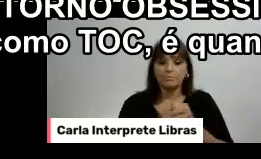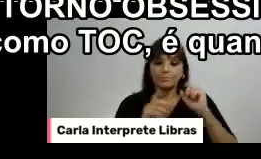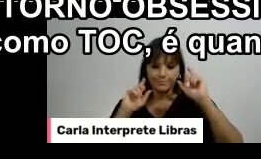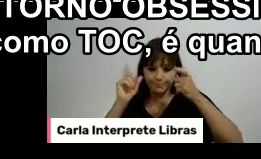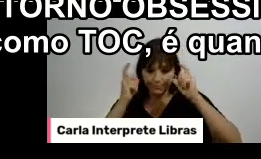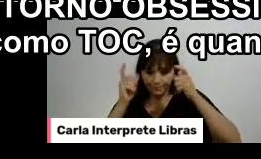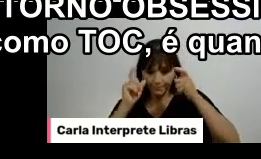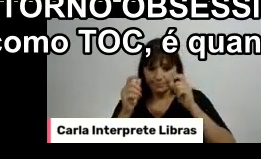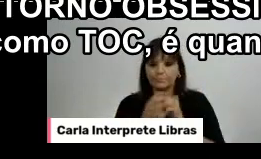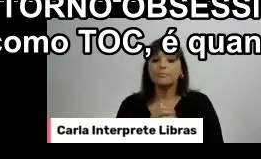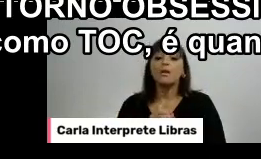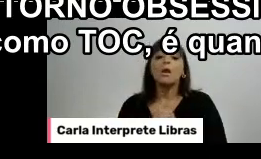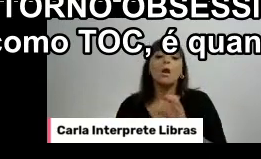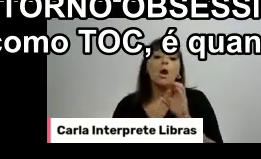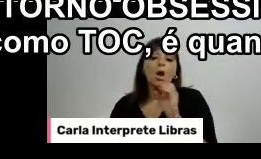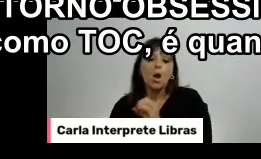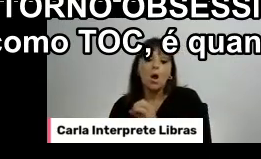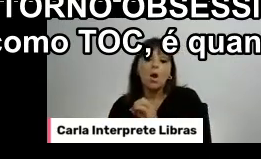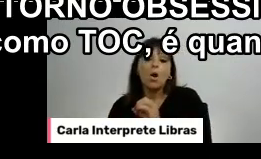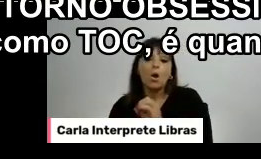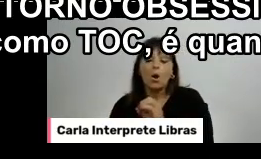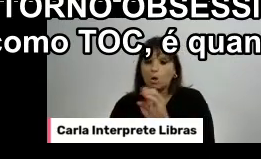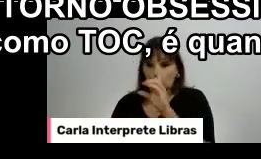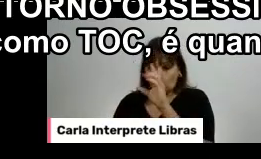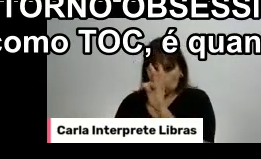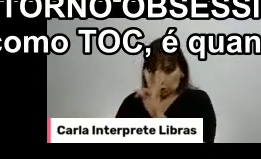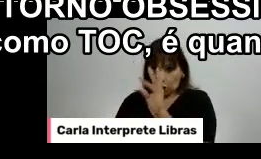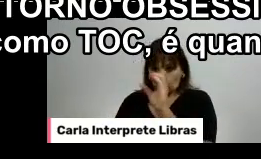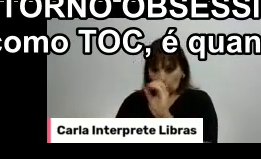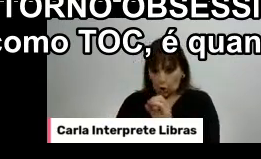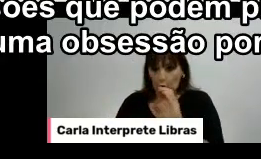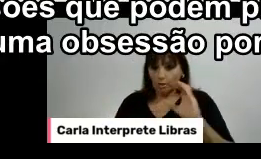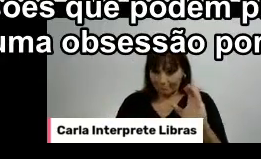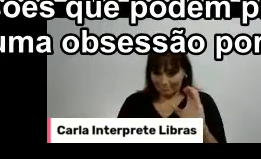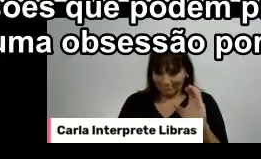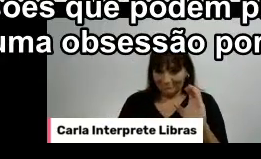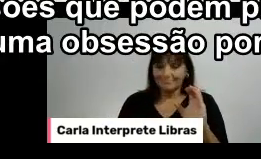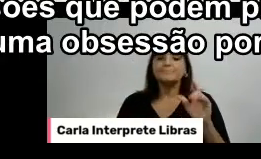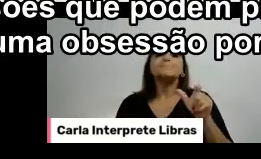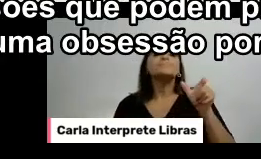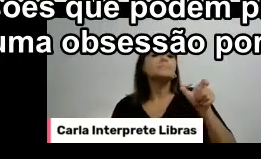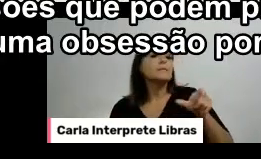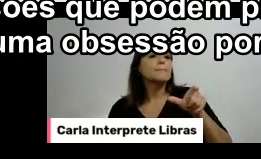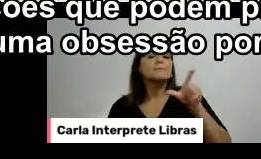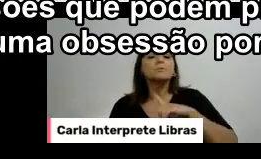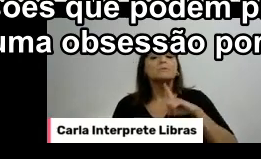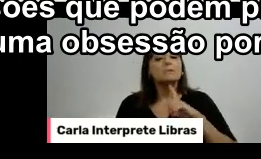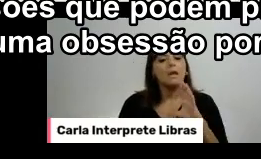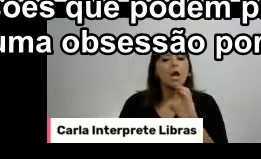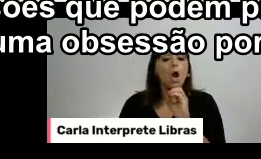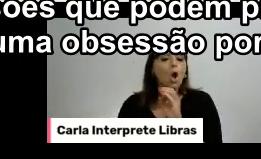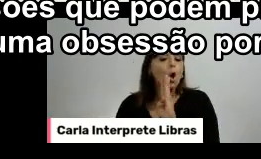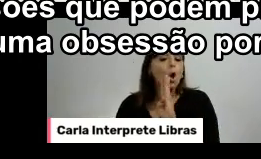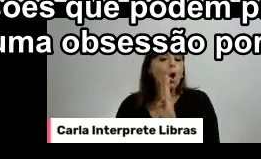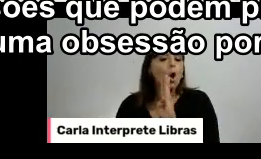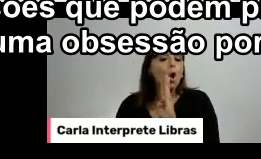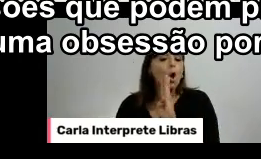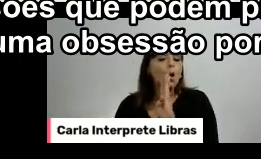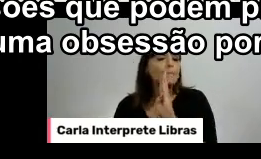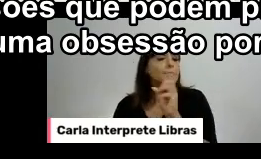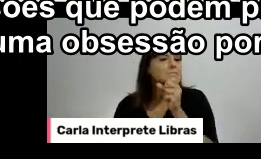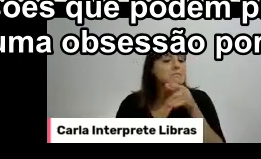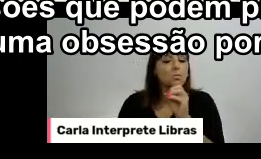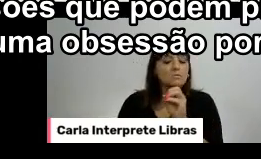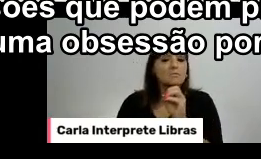obsessivo compulsivo, também conhecido como TOC, é quando a pessoa apresenta algumas obsessões que podem prejudicar o